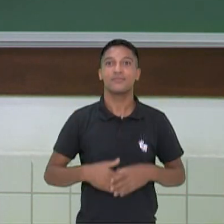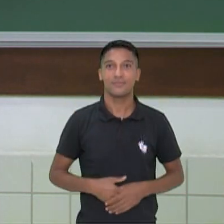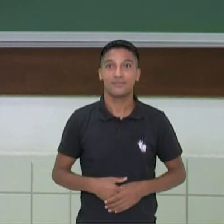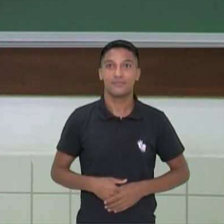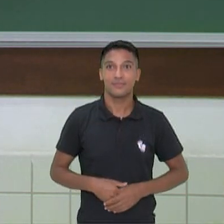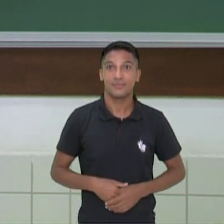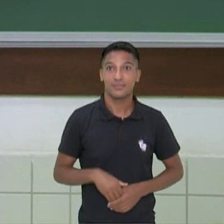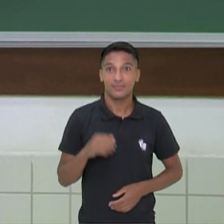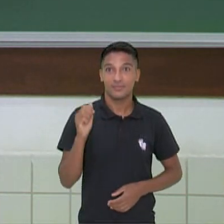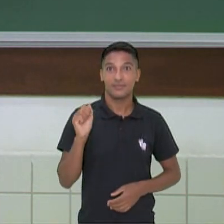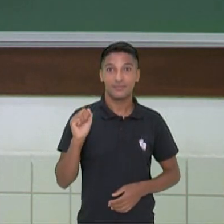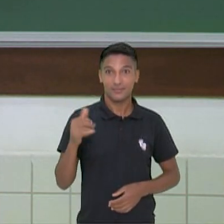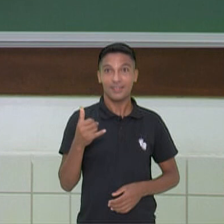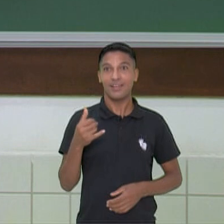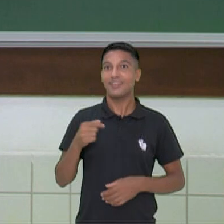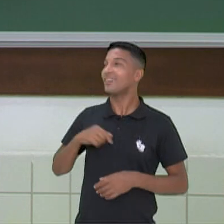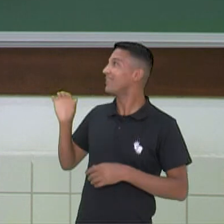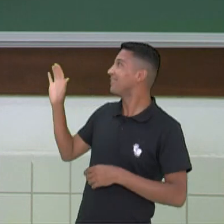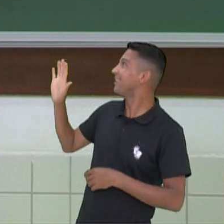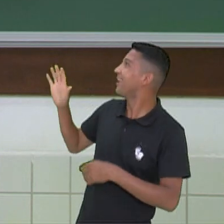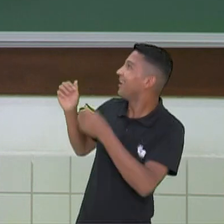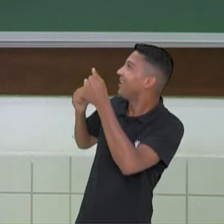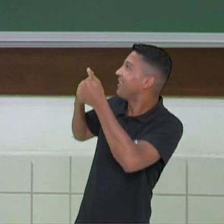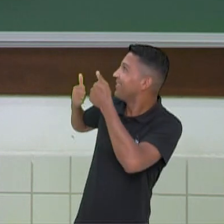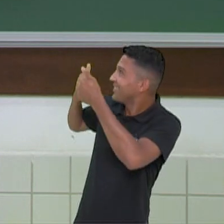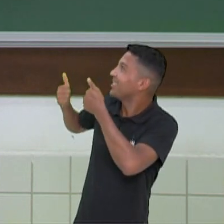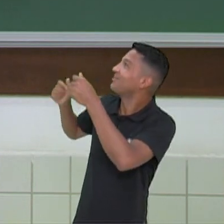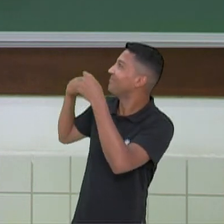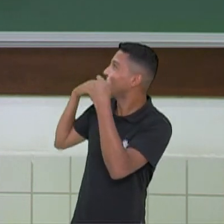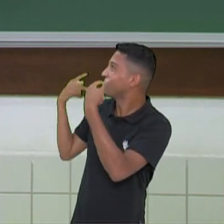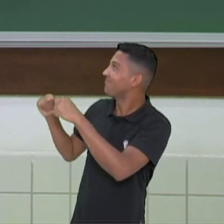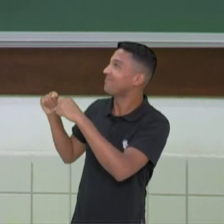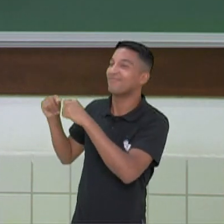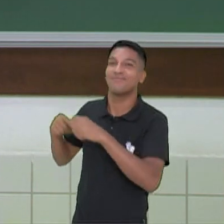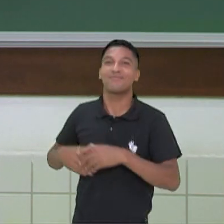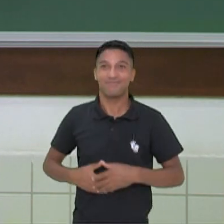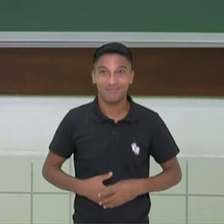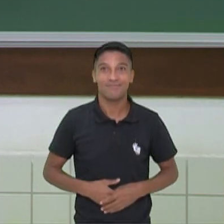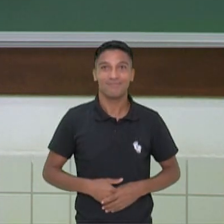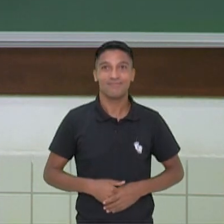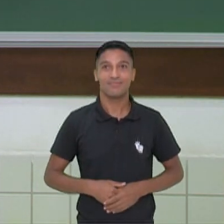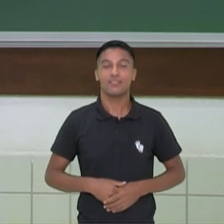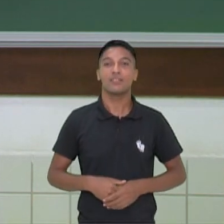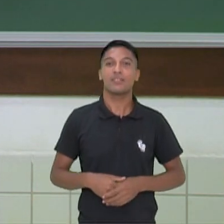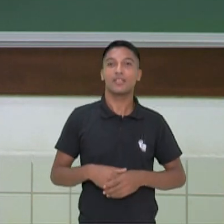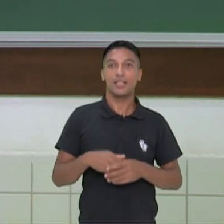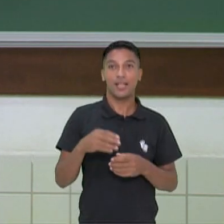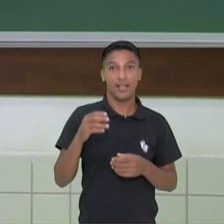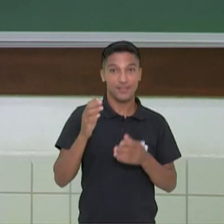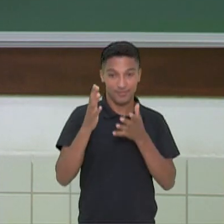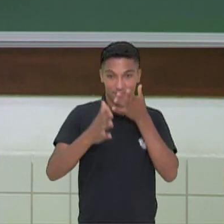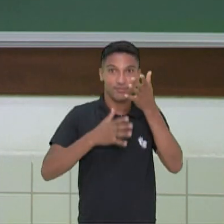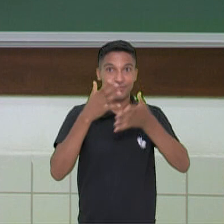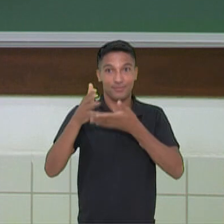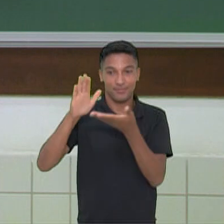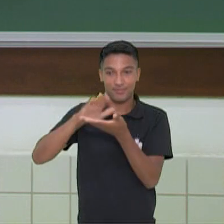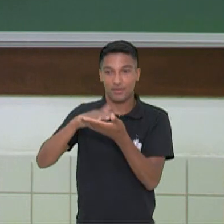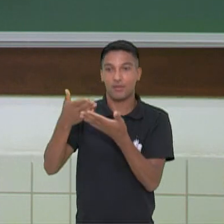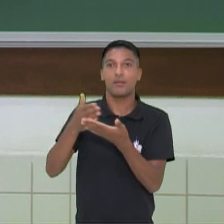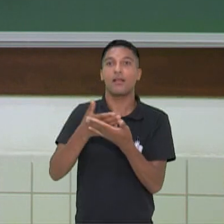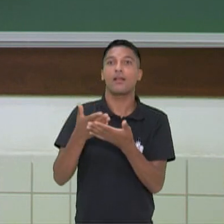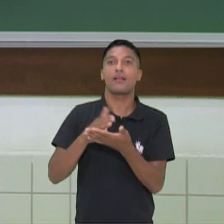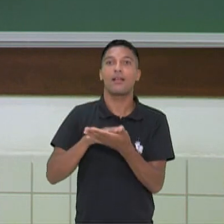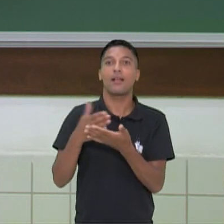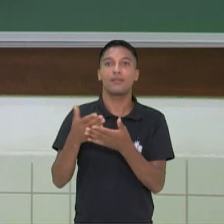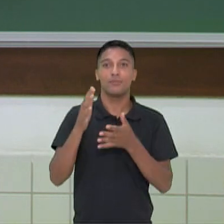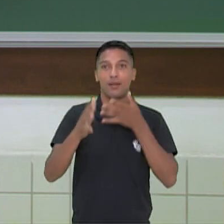Vou aproveitar e complementar o Isaías tudo bem sair as Isaías que vai nos acompanhar hoje interpretando a